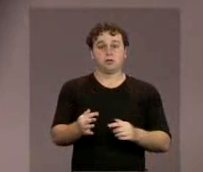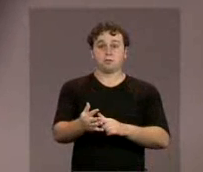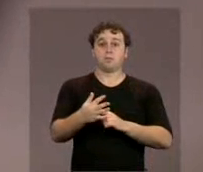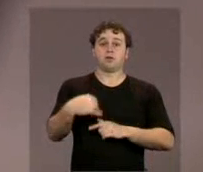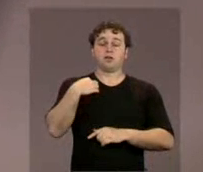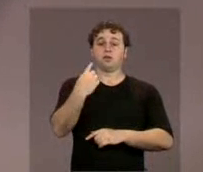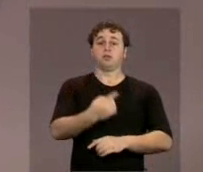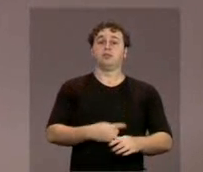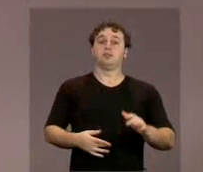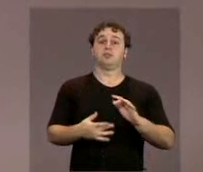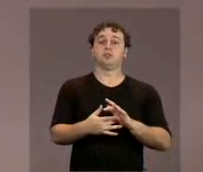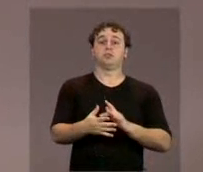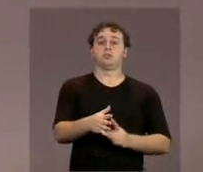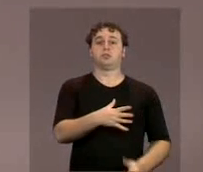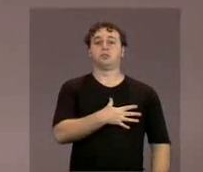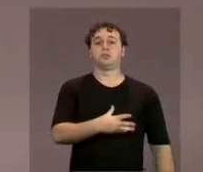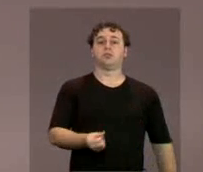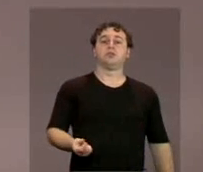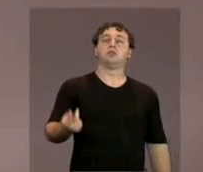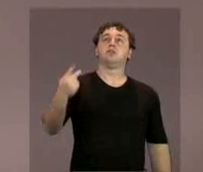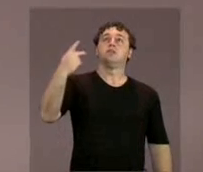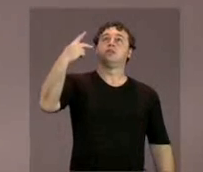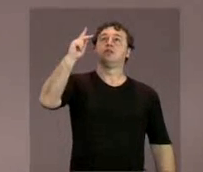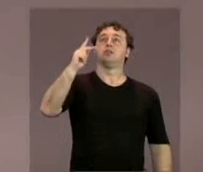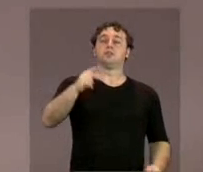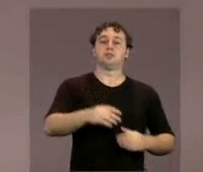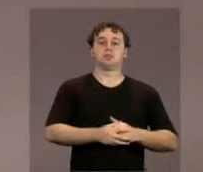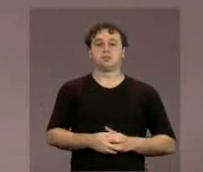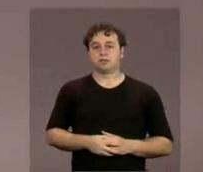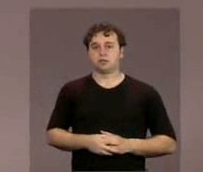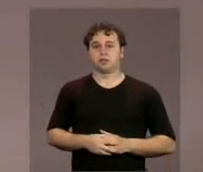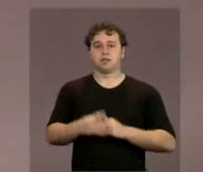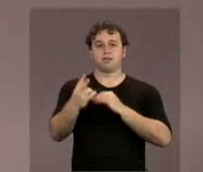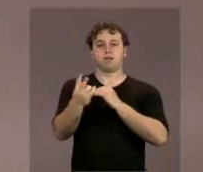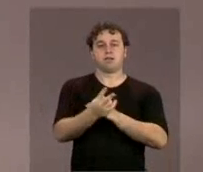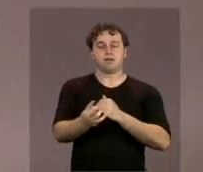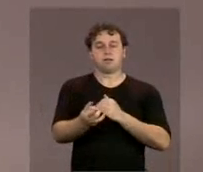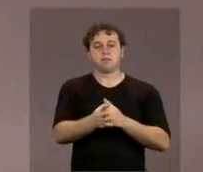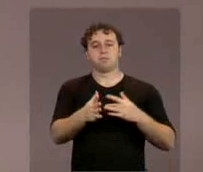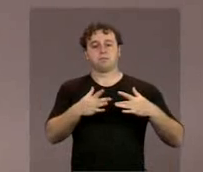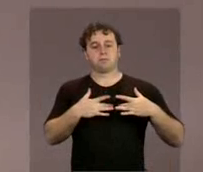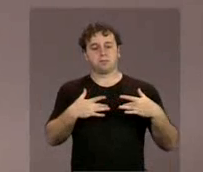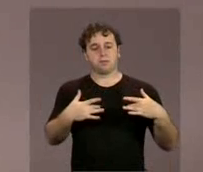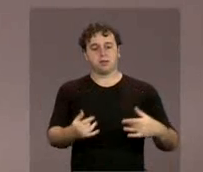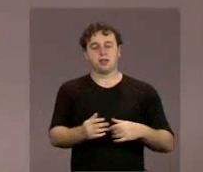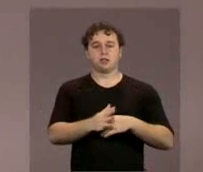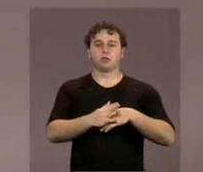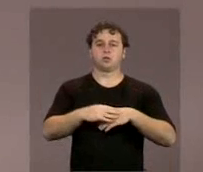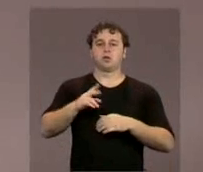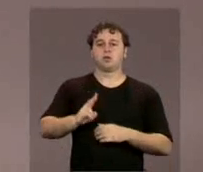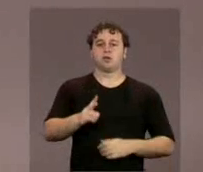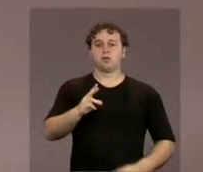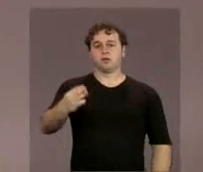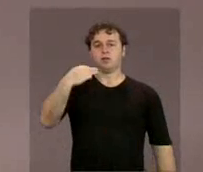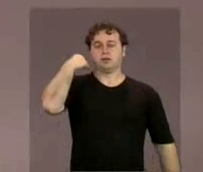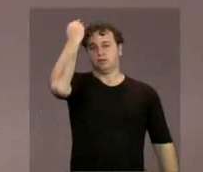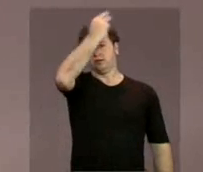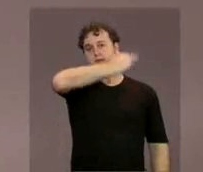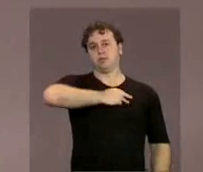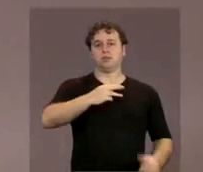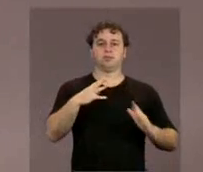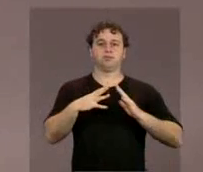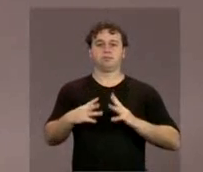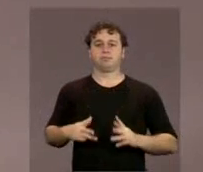deste desterro, mostrai-nos, Jesus, bendito o fruto do vosso ventre. Ó clemente, ó piedosa, ó